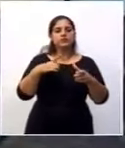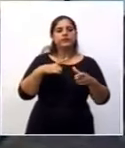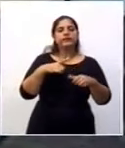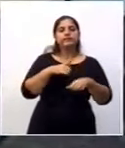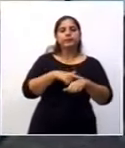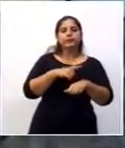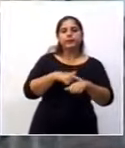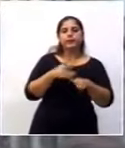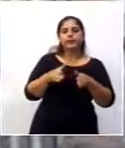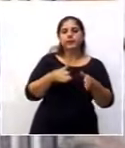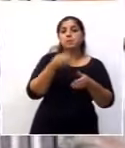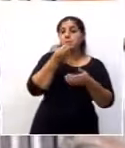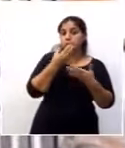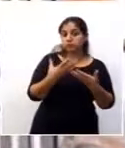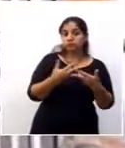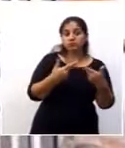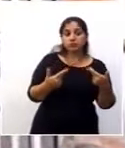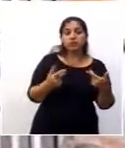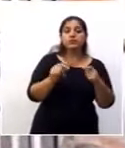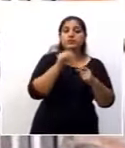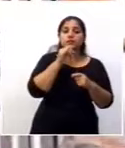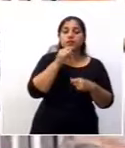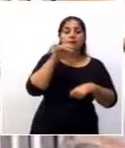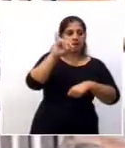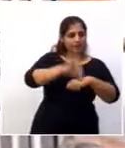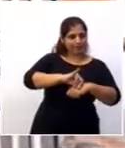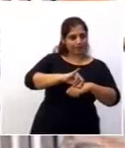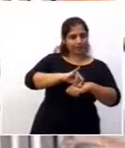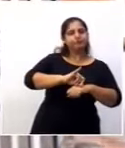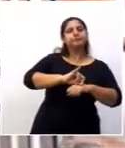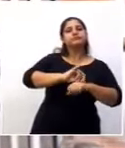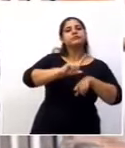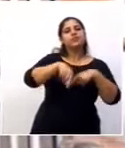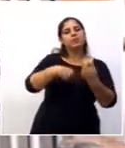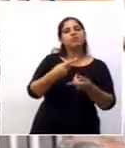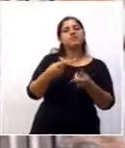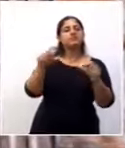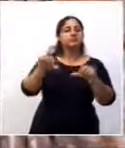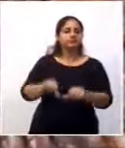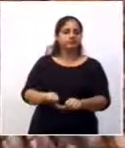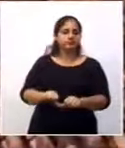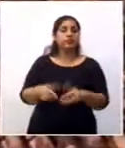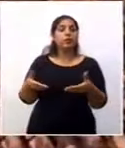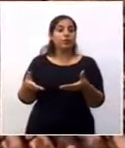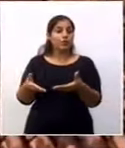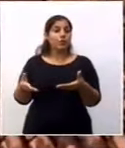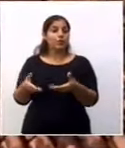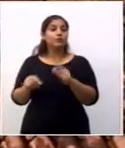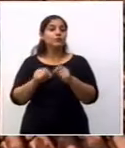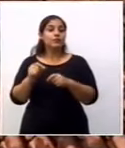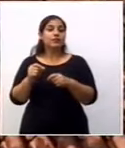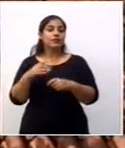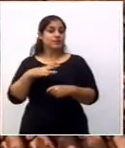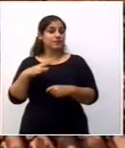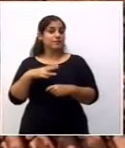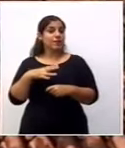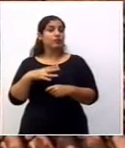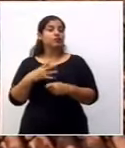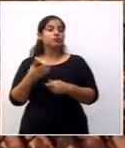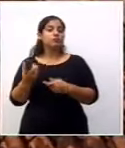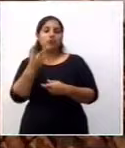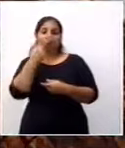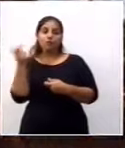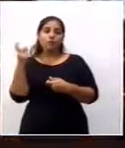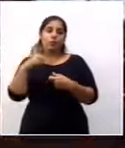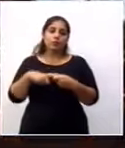períodos de bons momentos, como por exemplo capital, depois teve decadência, e hoje a cidade ela vem voltando